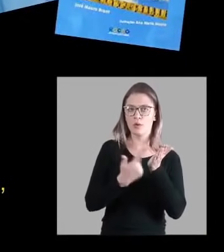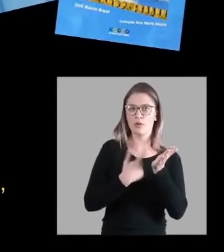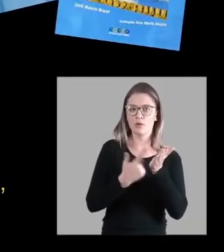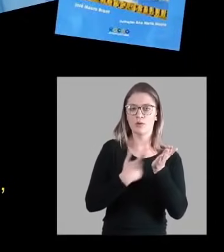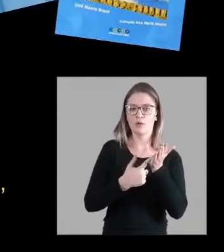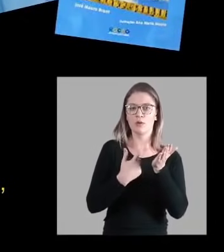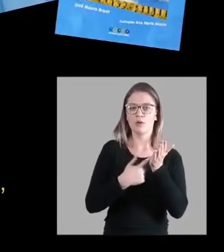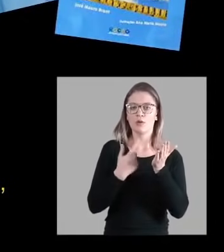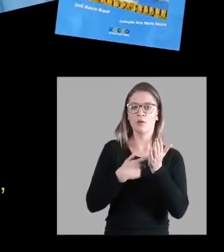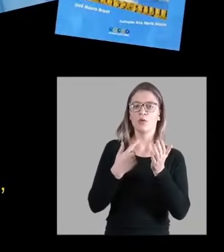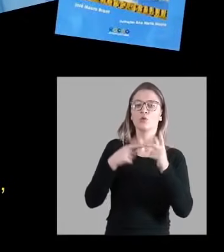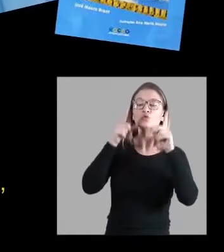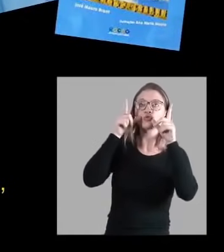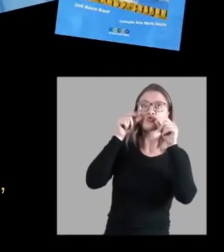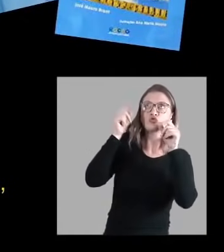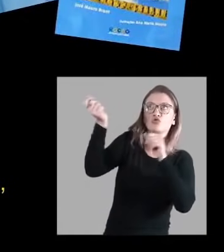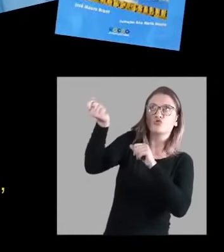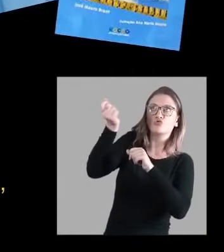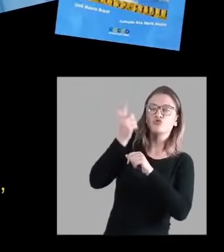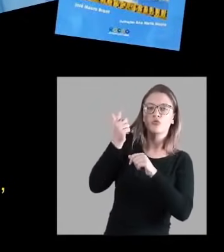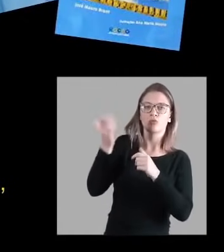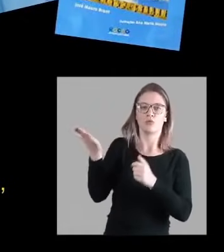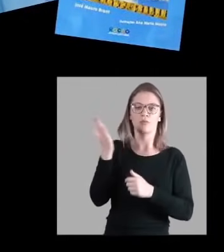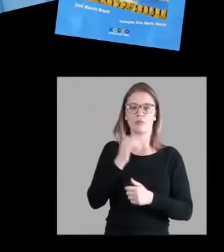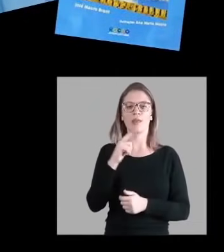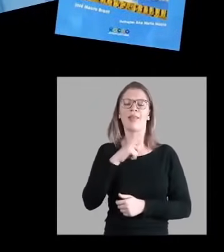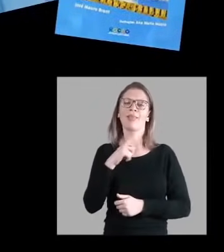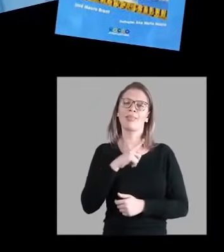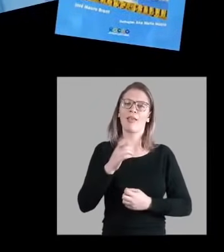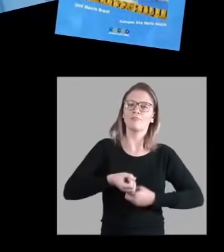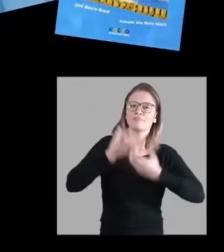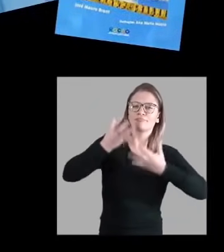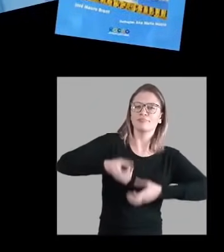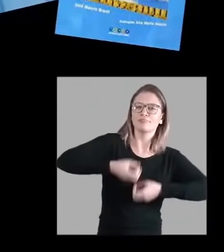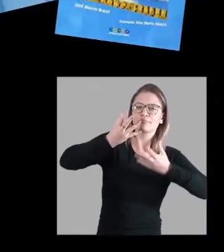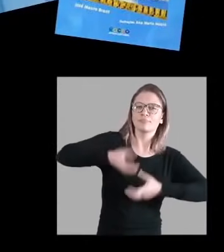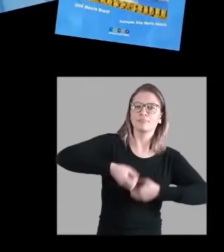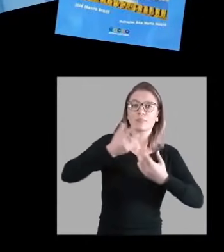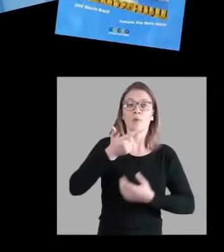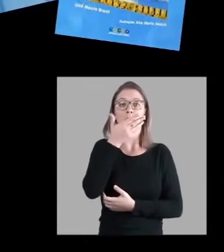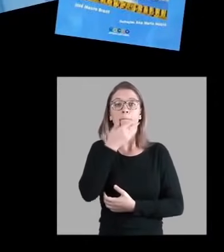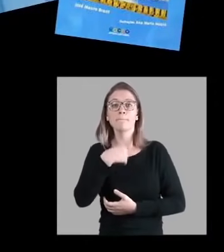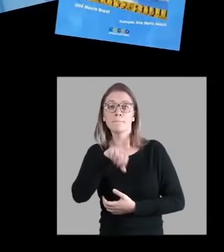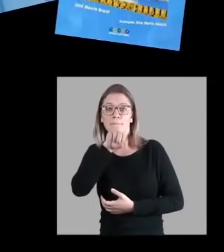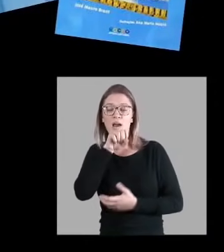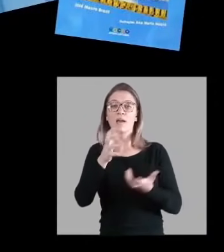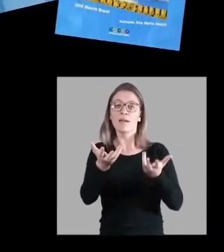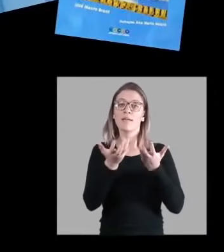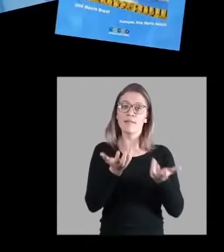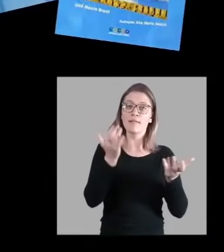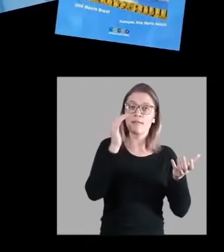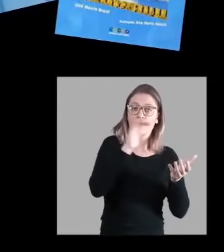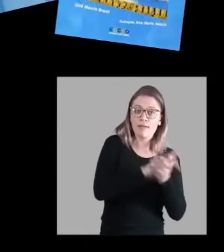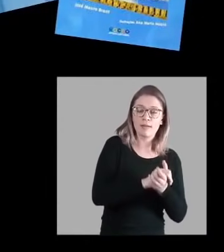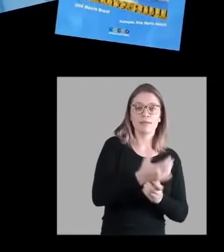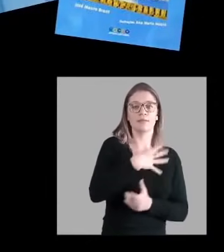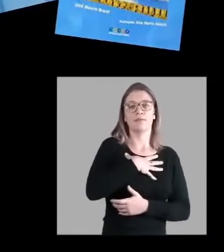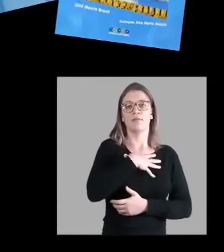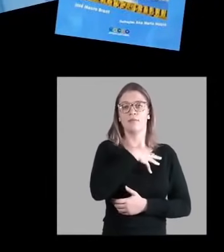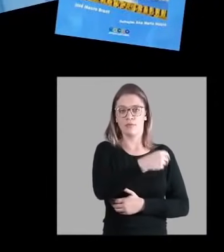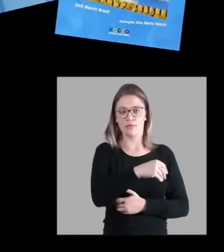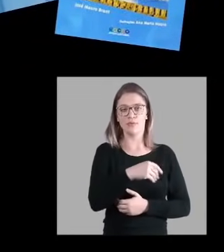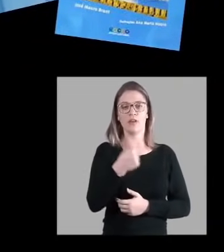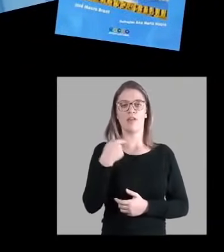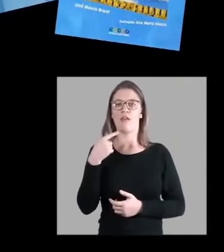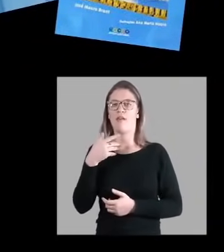o Sono Não Vem e conta, entre as suas poesias e versos, a história de um pai que queria se casar com sua própria filha e ela